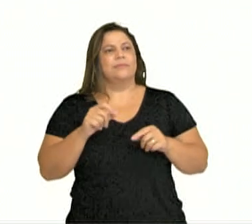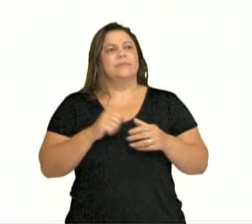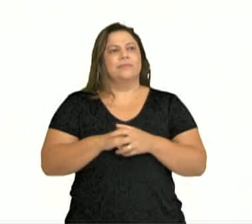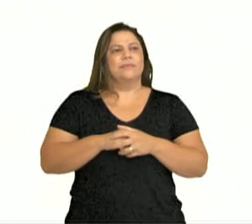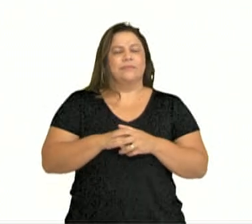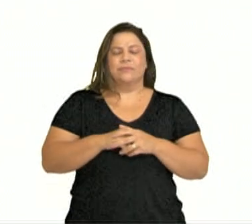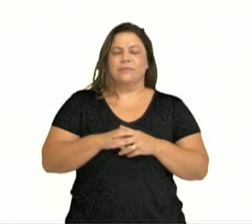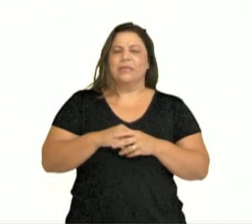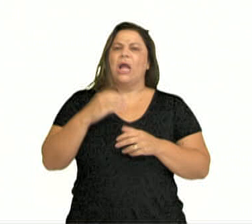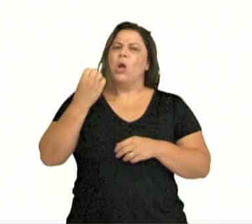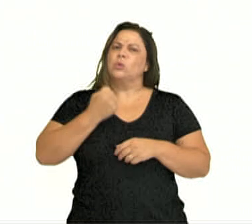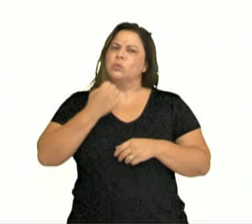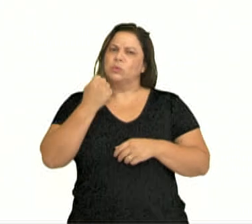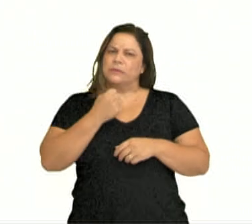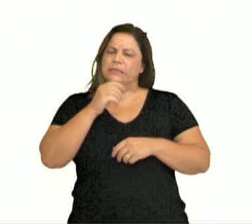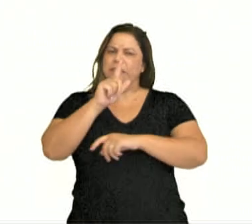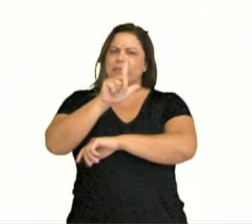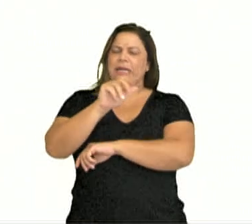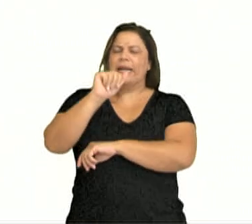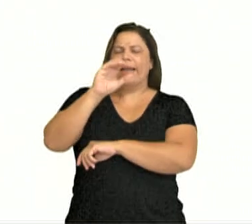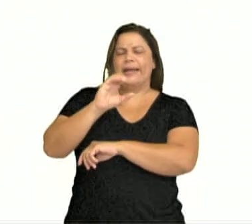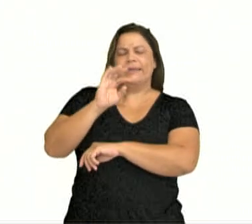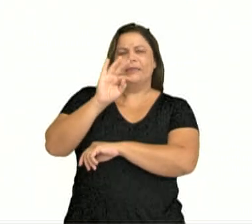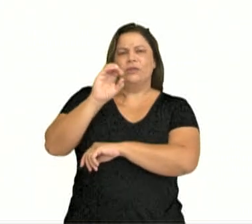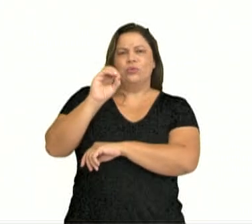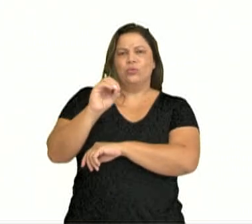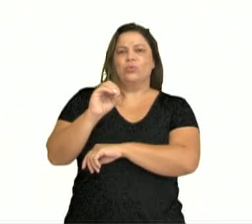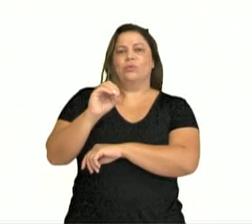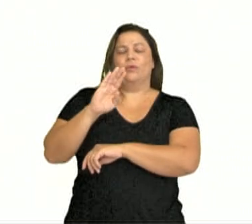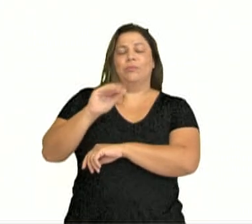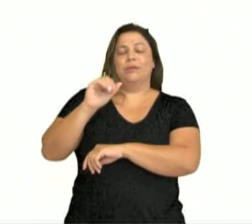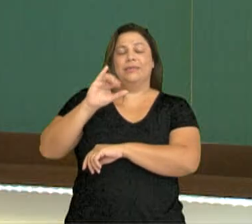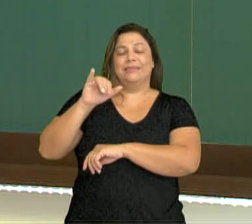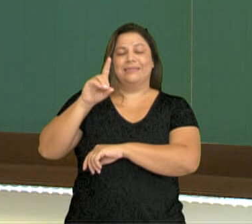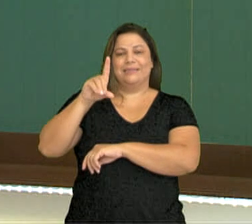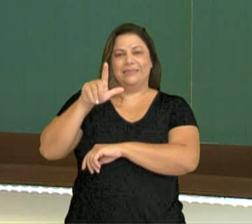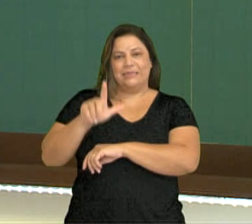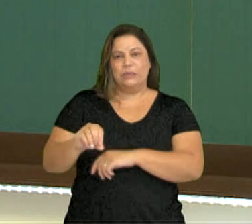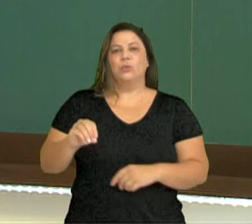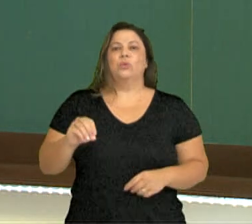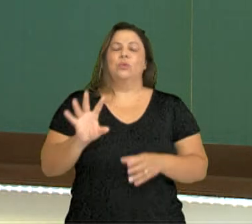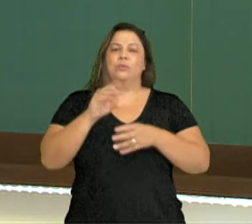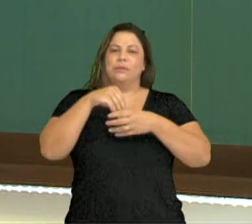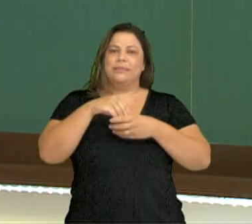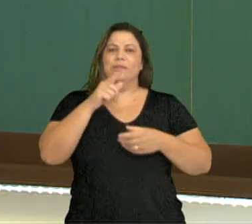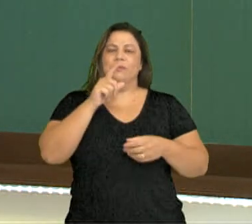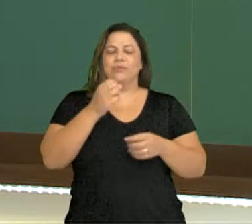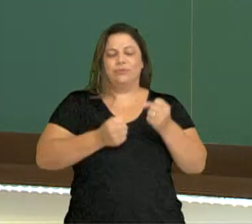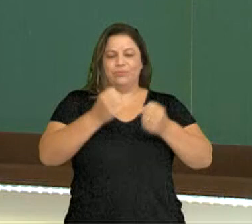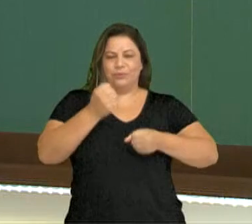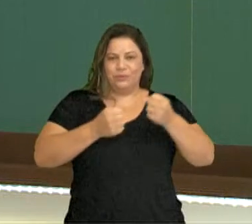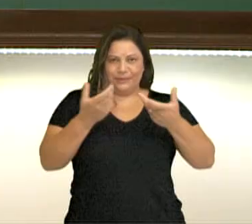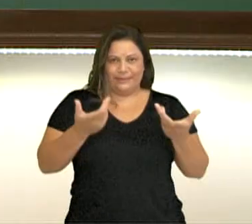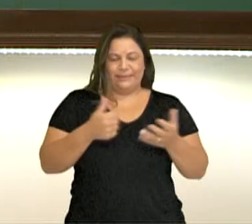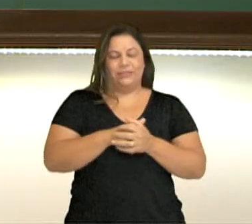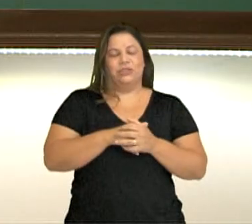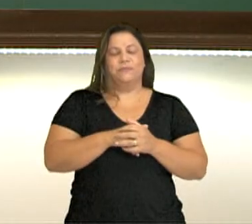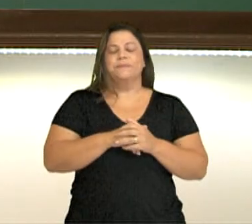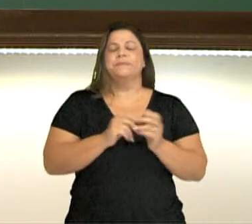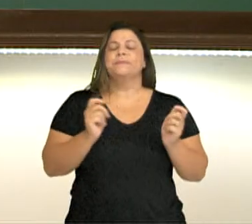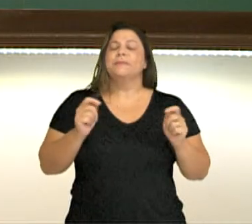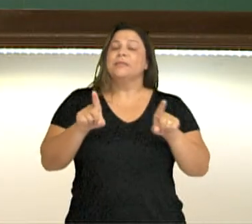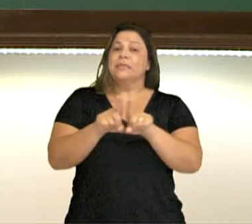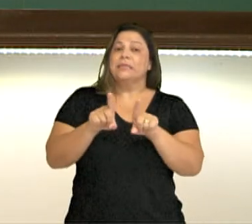leites fermentados, lactobacilos vivos, o bacilo presente no leite. As bactérias possuem um tipo